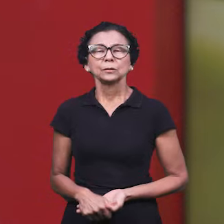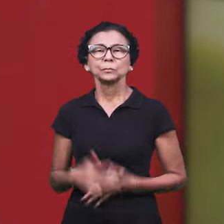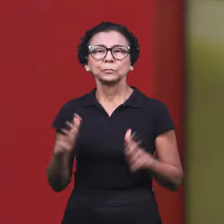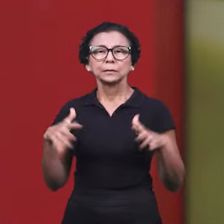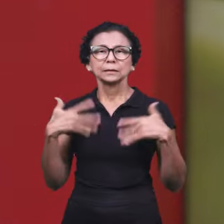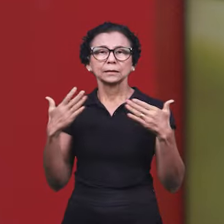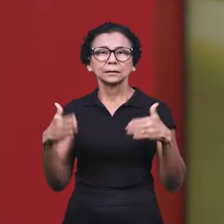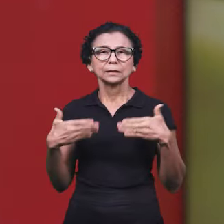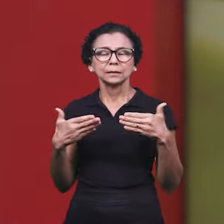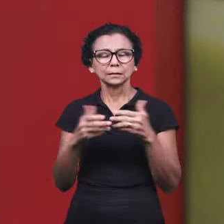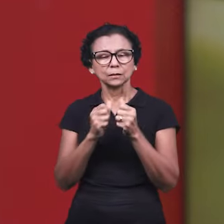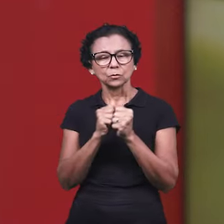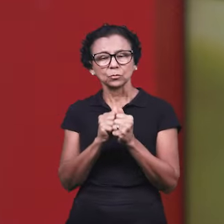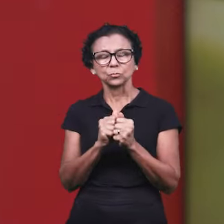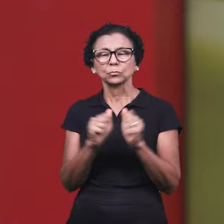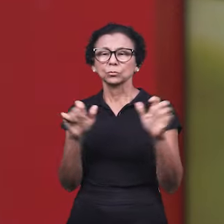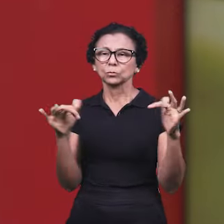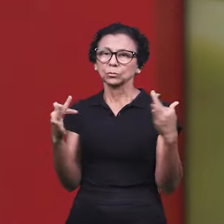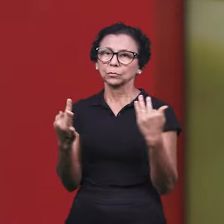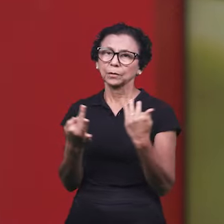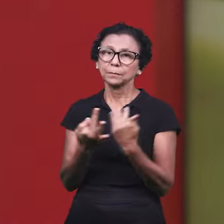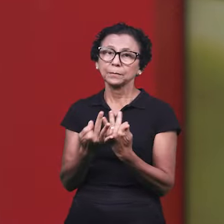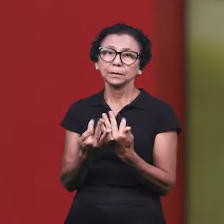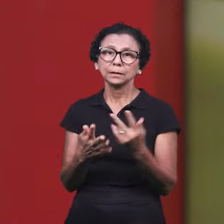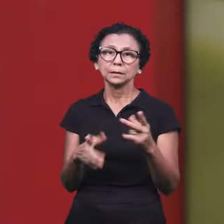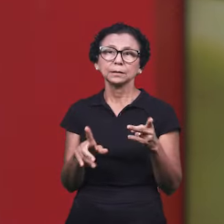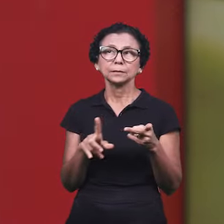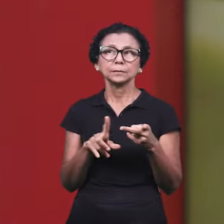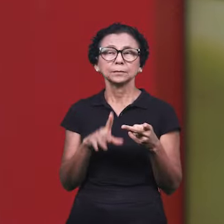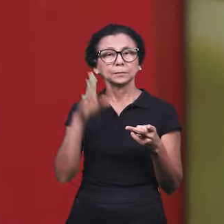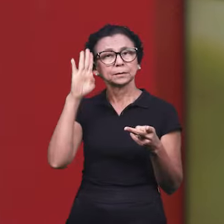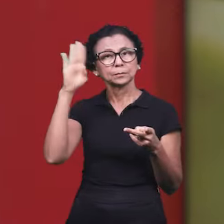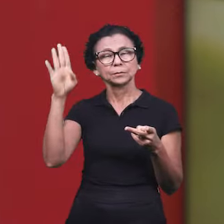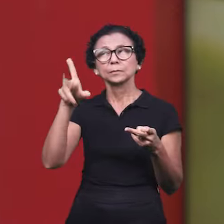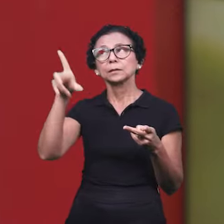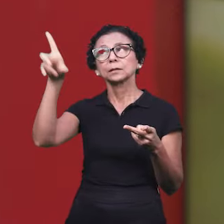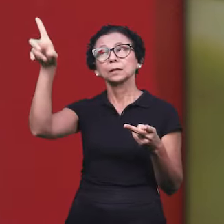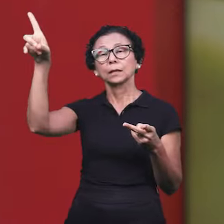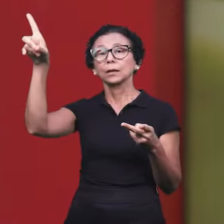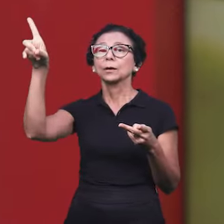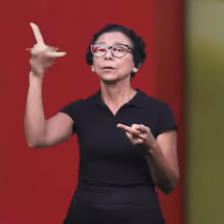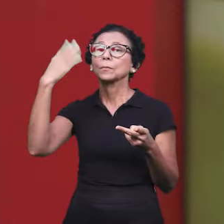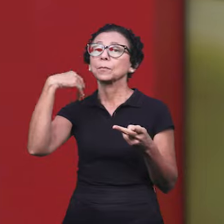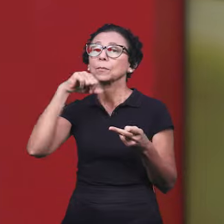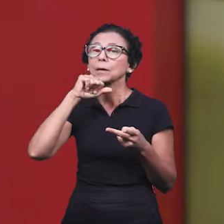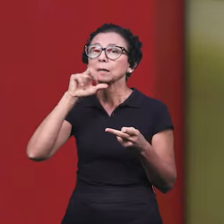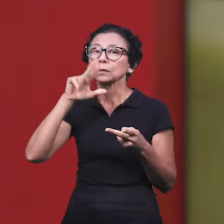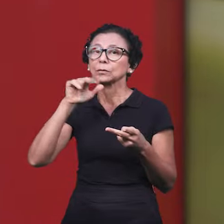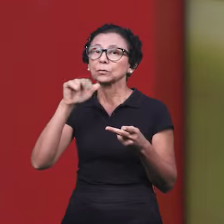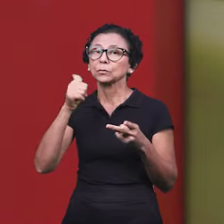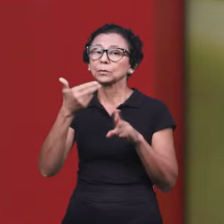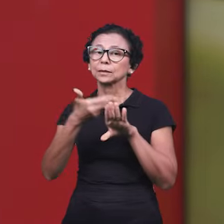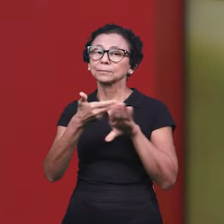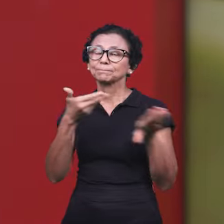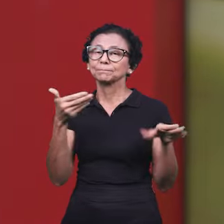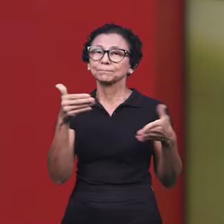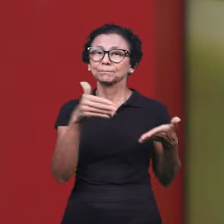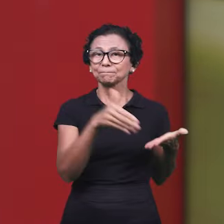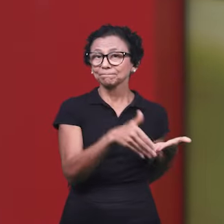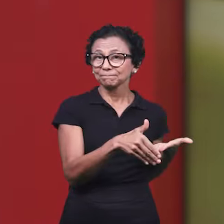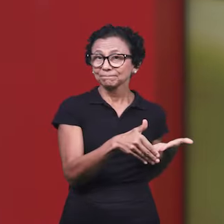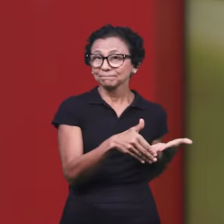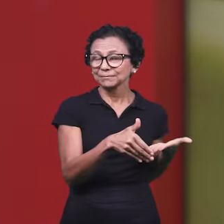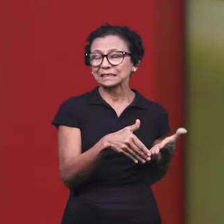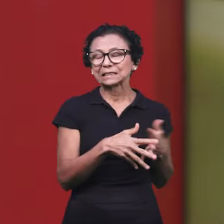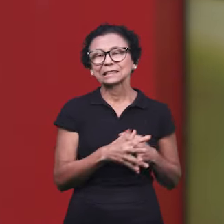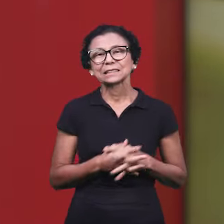Deus o nosso pai isso é não sair da presença dele é muito bom ainda que eu possa estar